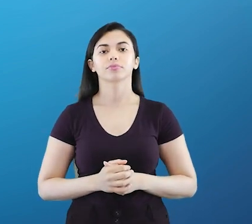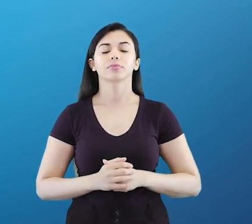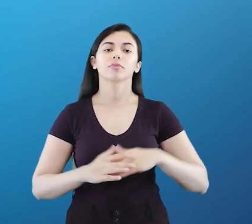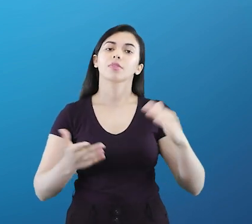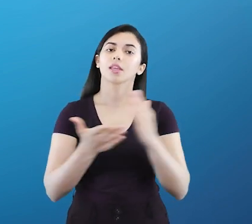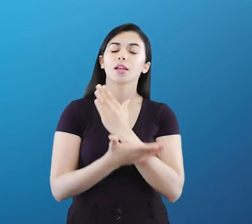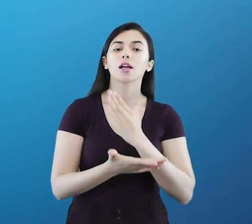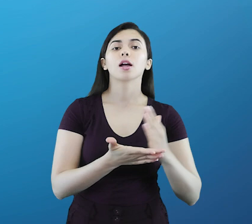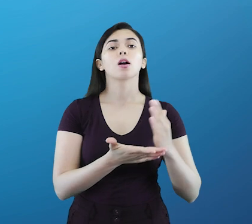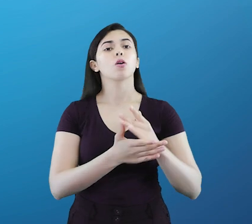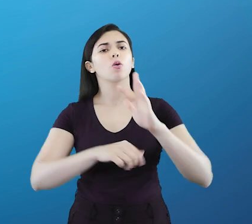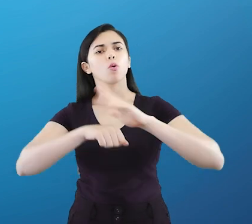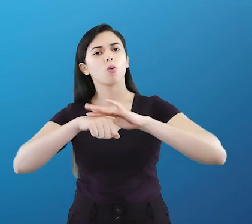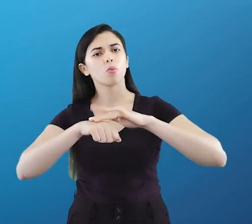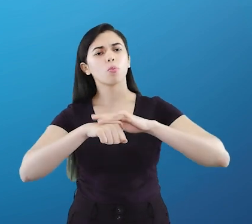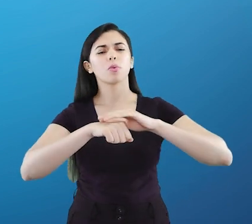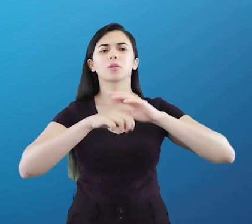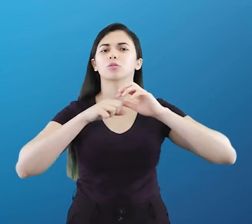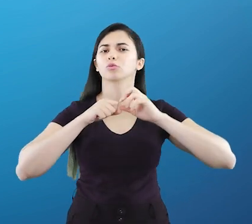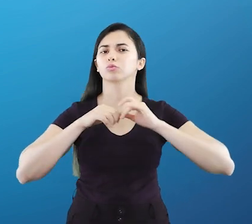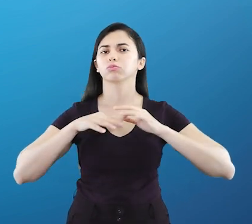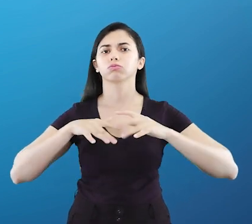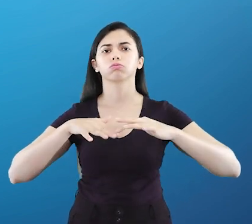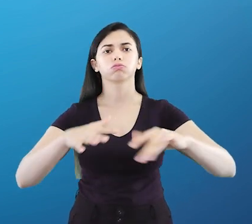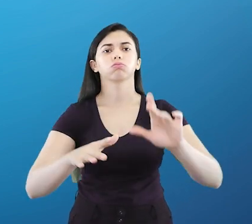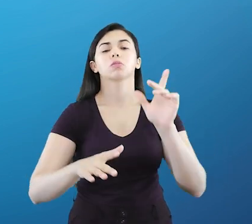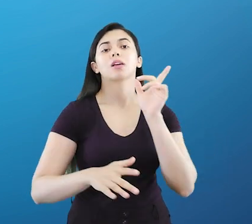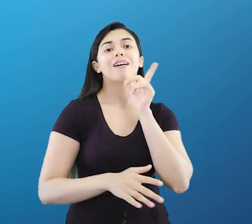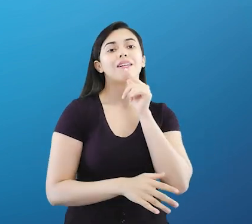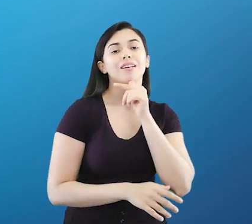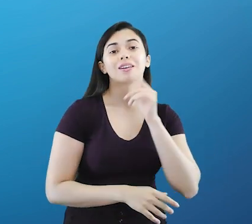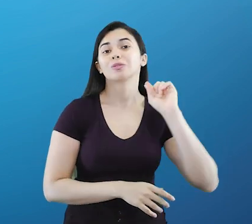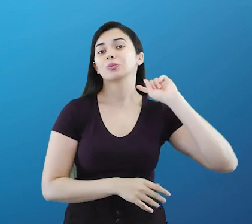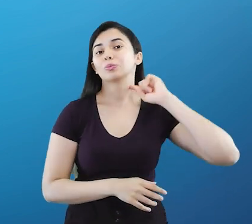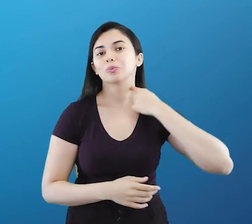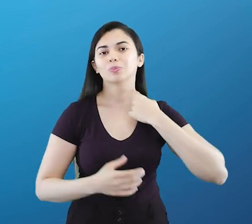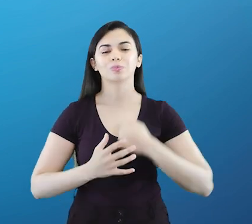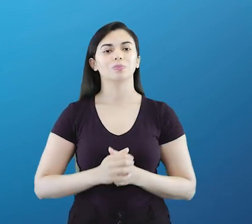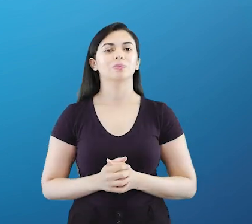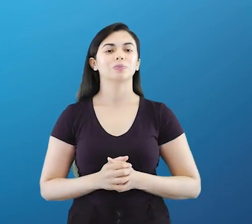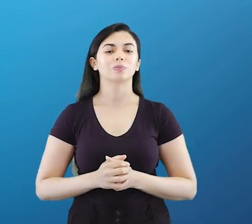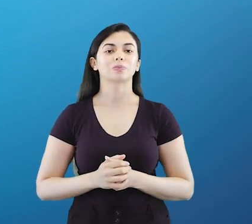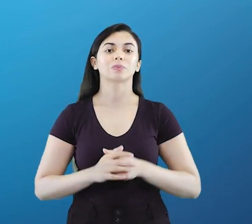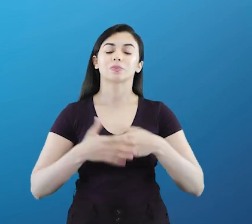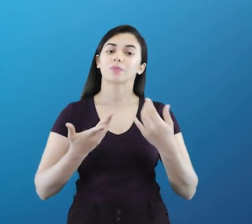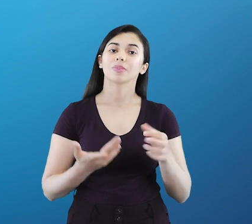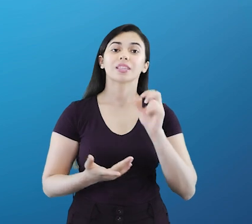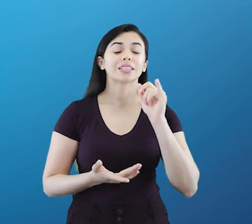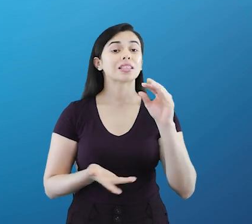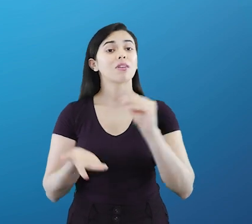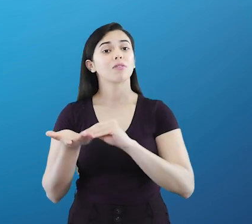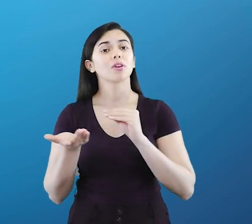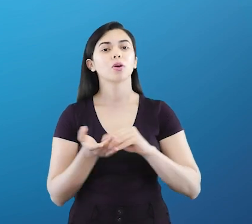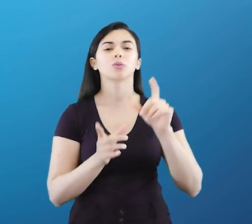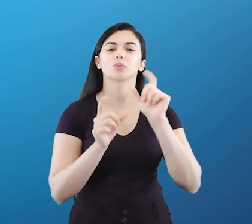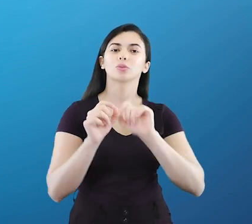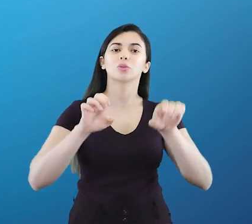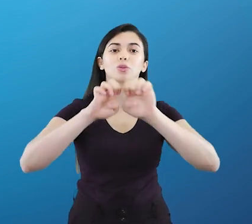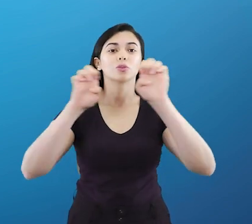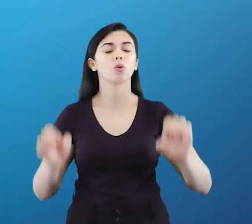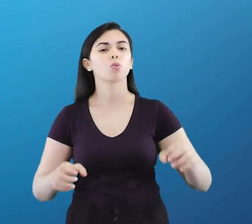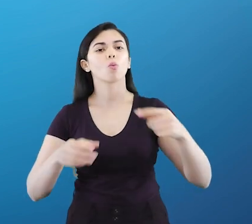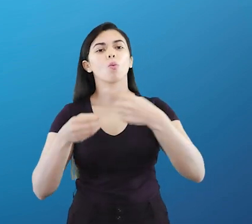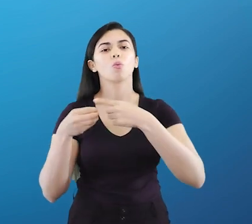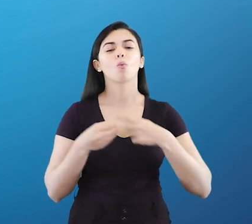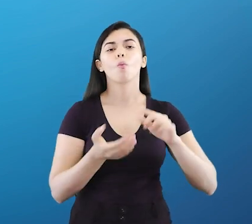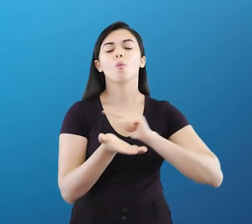Muitas doenças são transmitidas através da água contaminada. A existência ou a falta de serviços de saneamento se